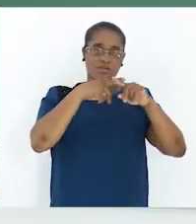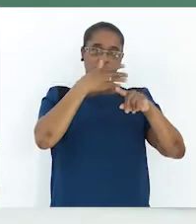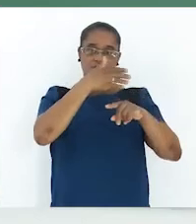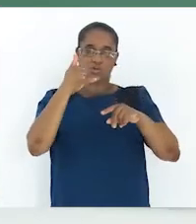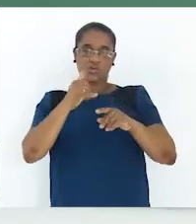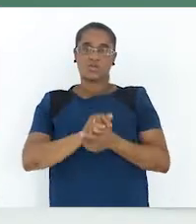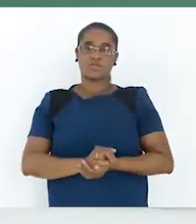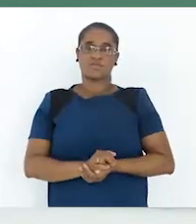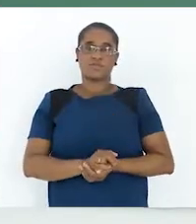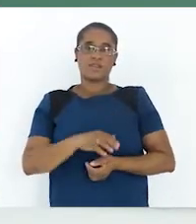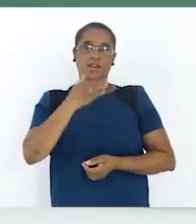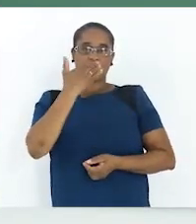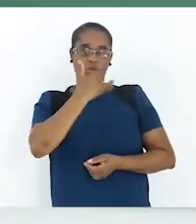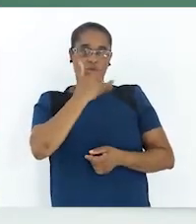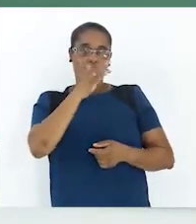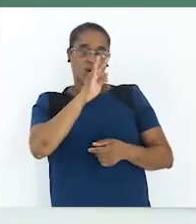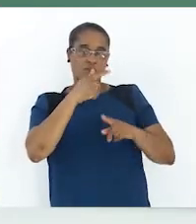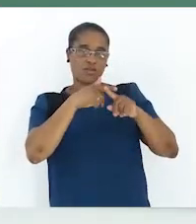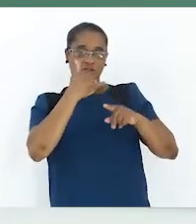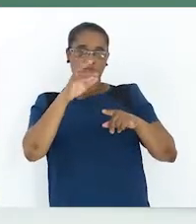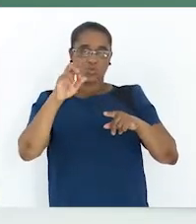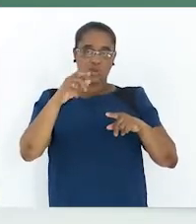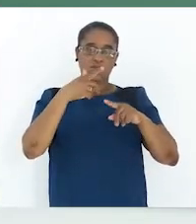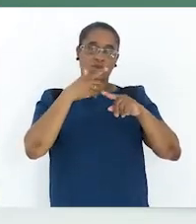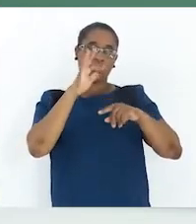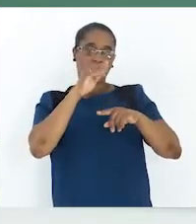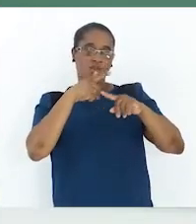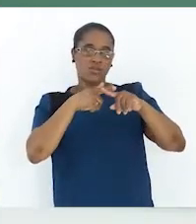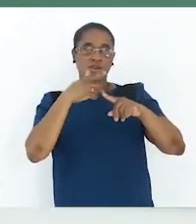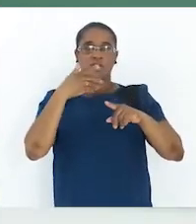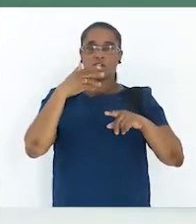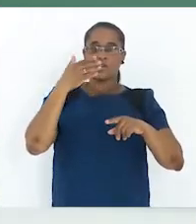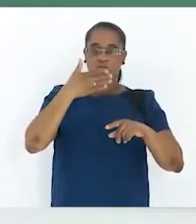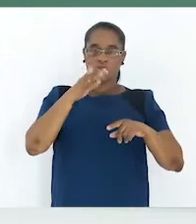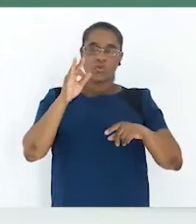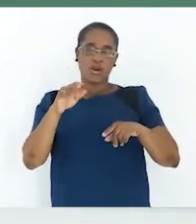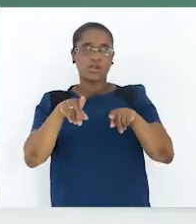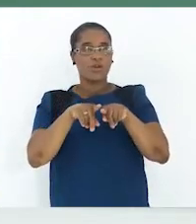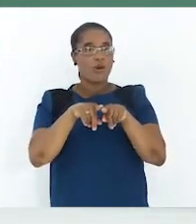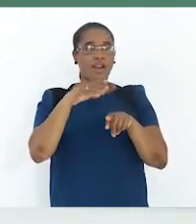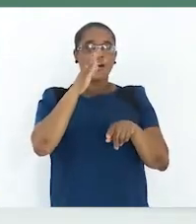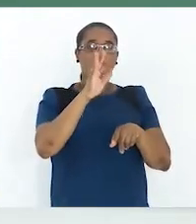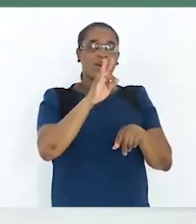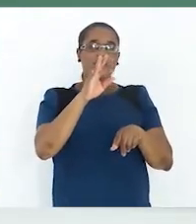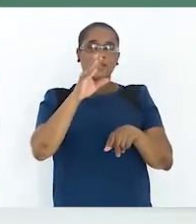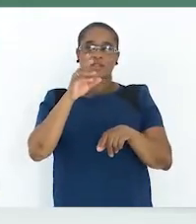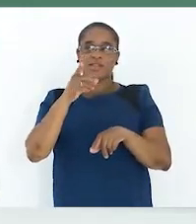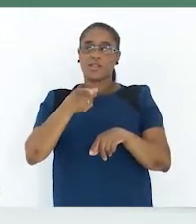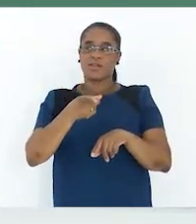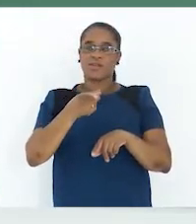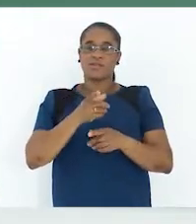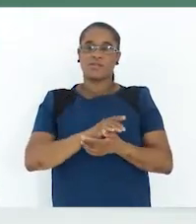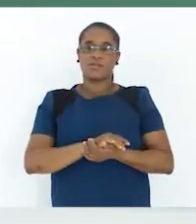8, 4 vezes 1, 4. Então dá 49. Isso é o valor de